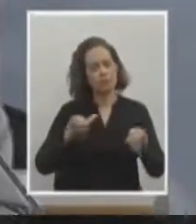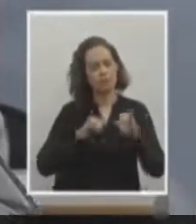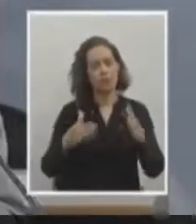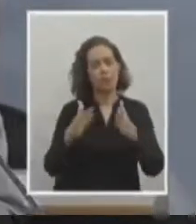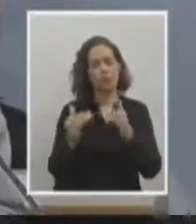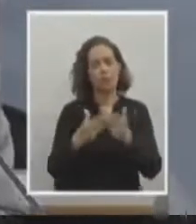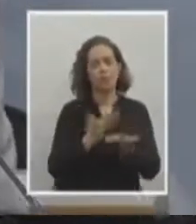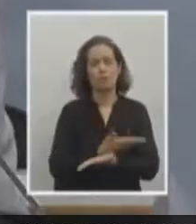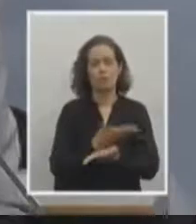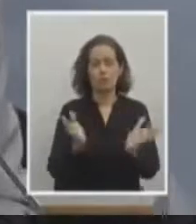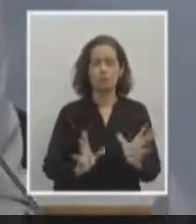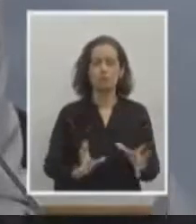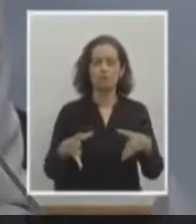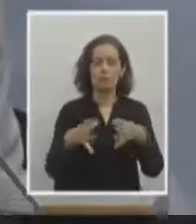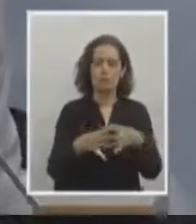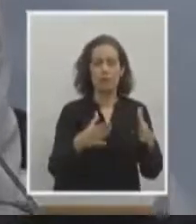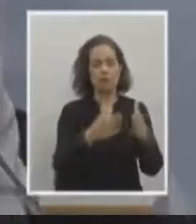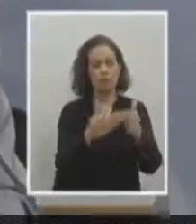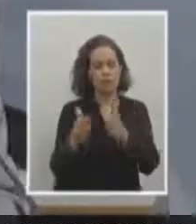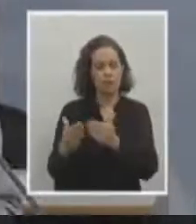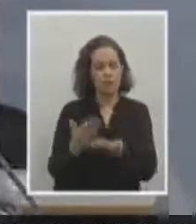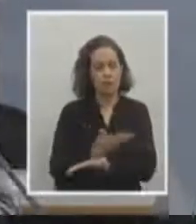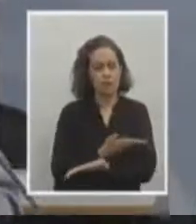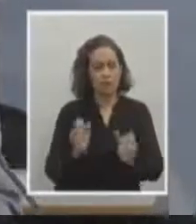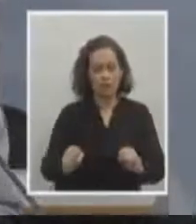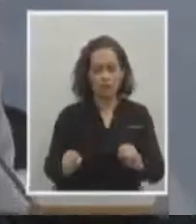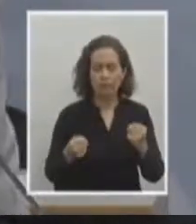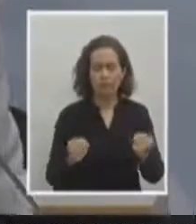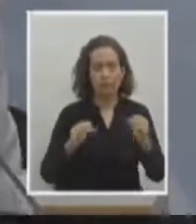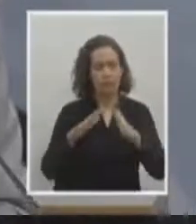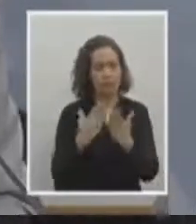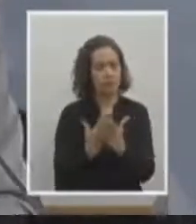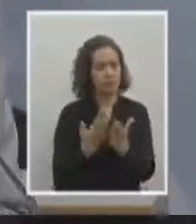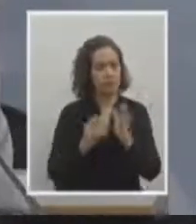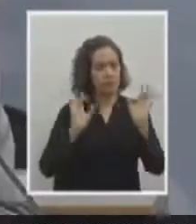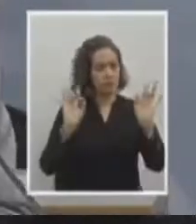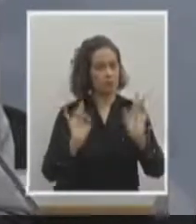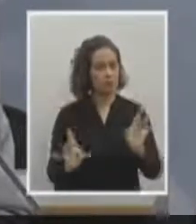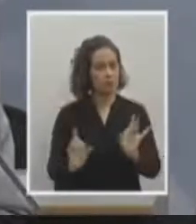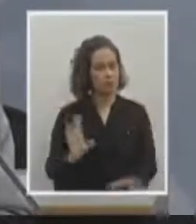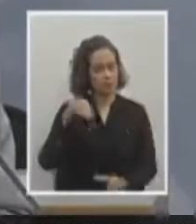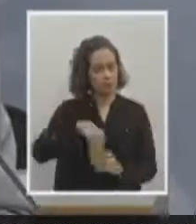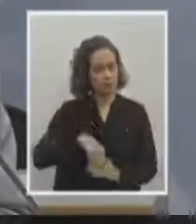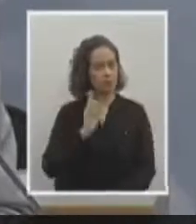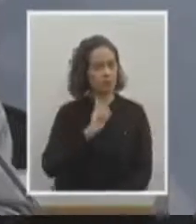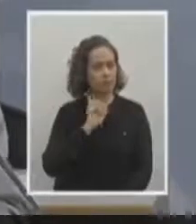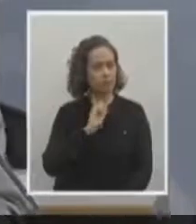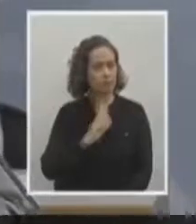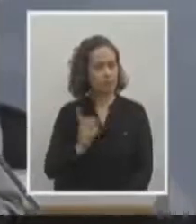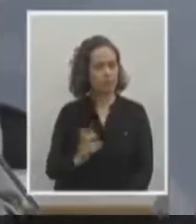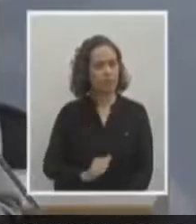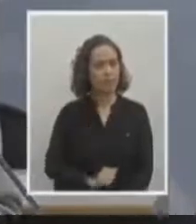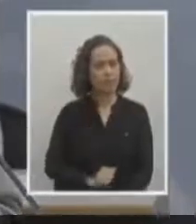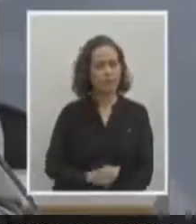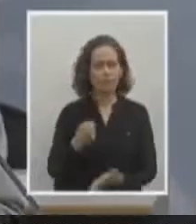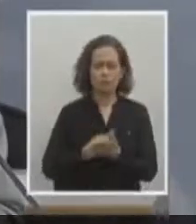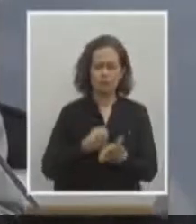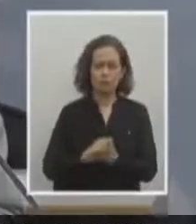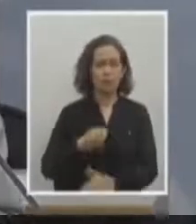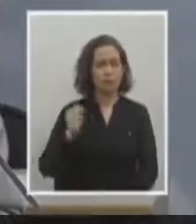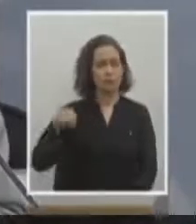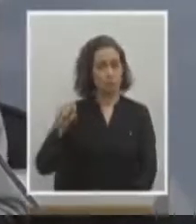esta comissão conclama na defesa da escola especial de Minas Gerais. Vamos lutar, sim,